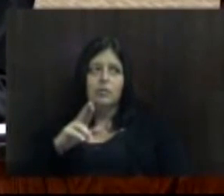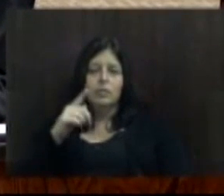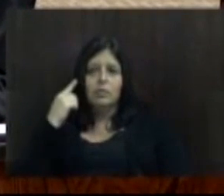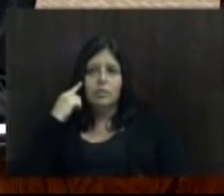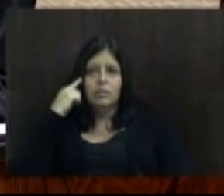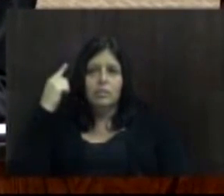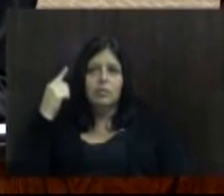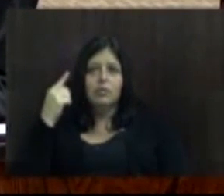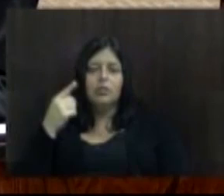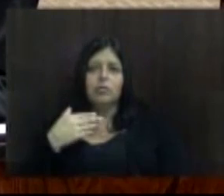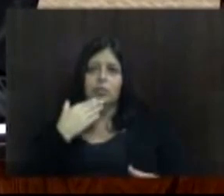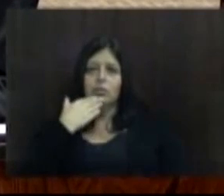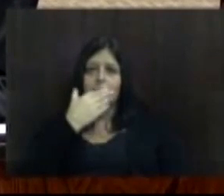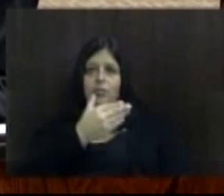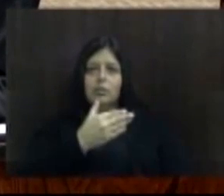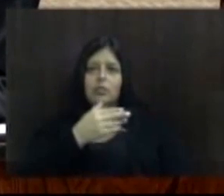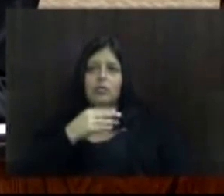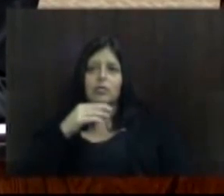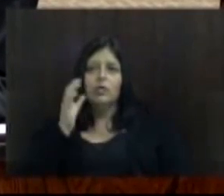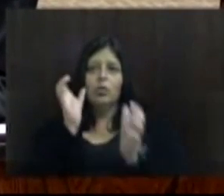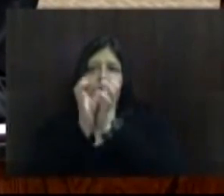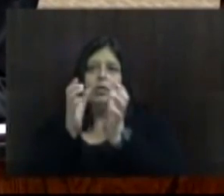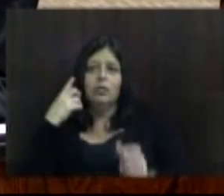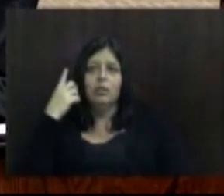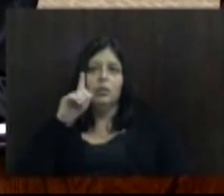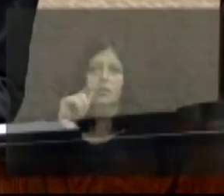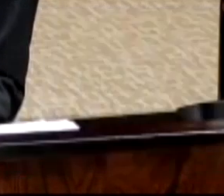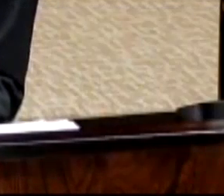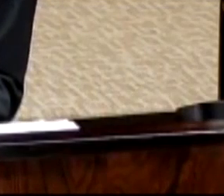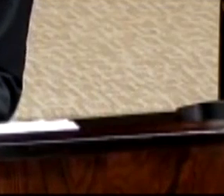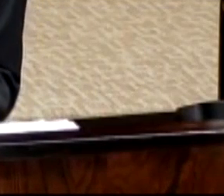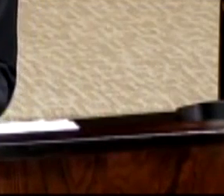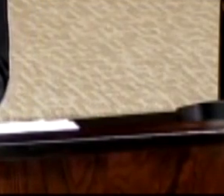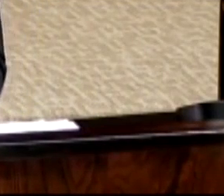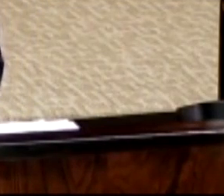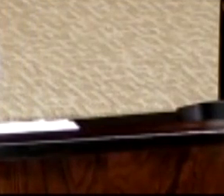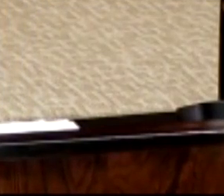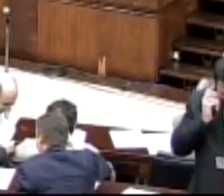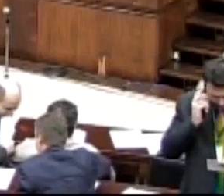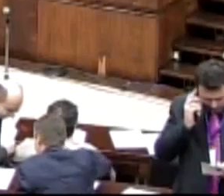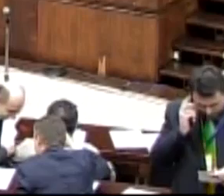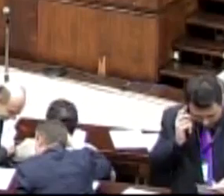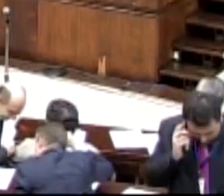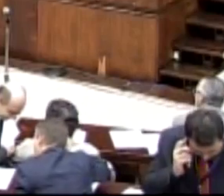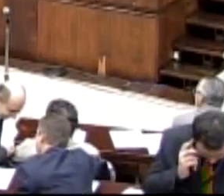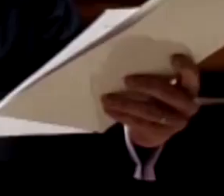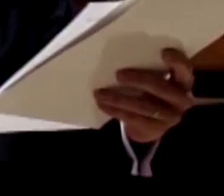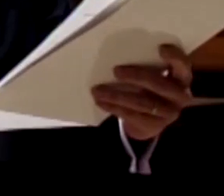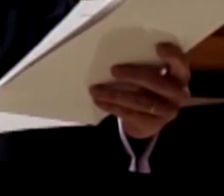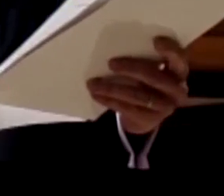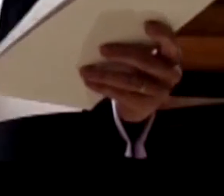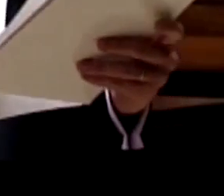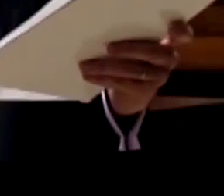ideias concedo a parte ao meu nobre colega Deputado Gilmar da bancada do PDT Deputado Marcelo